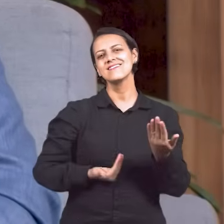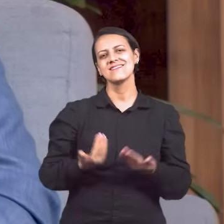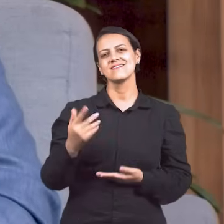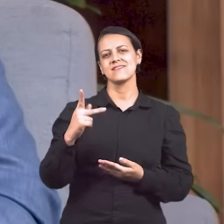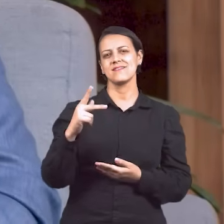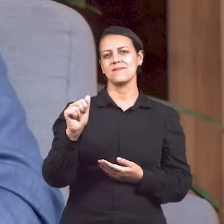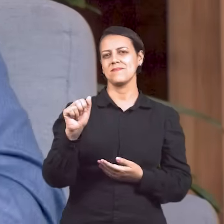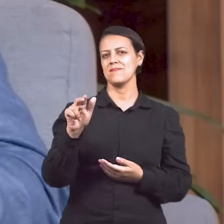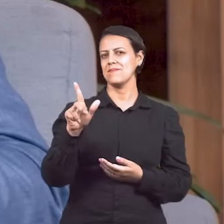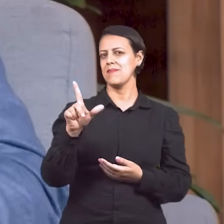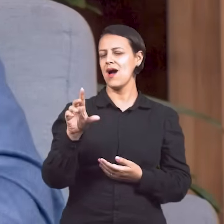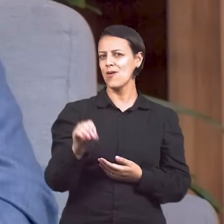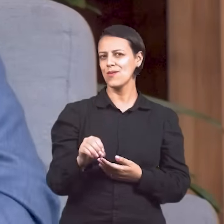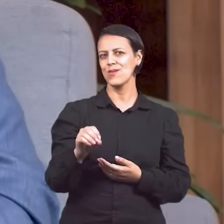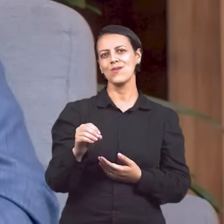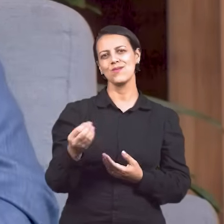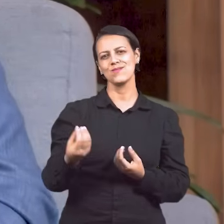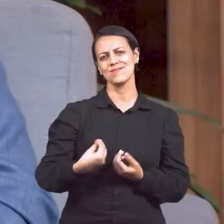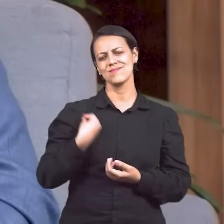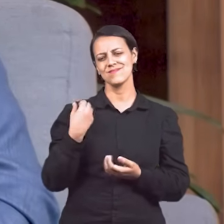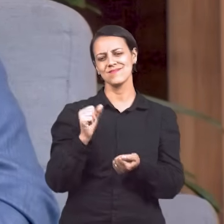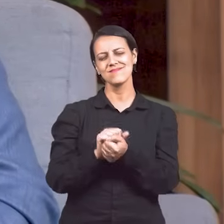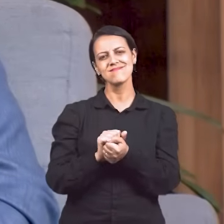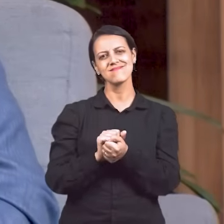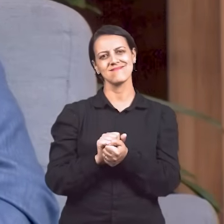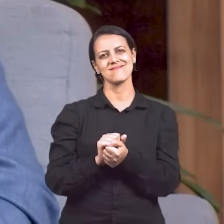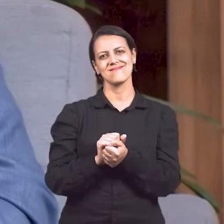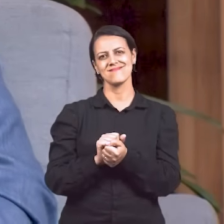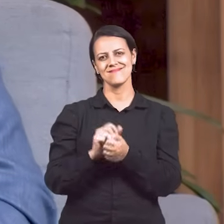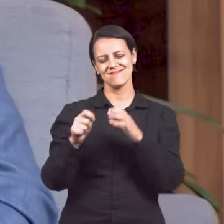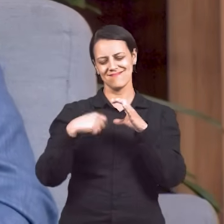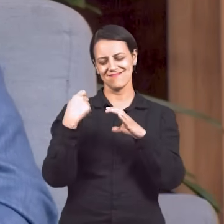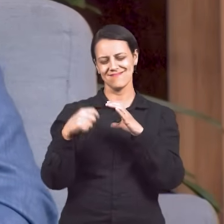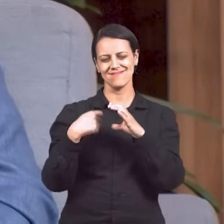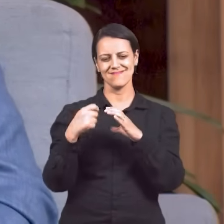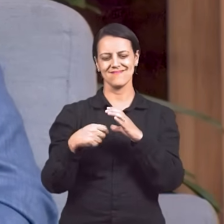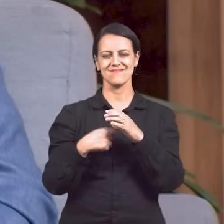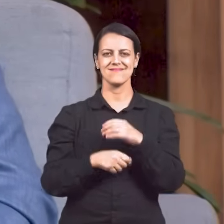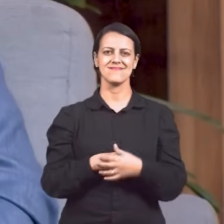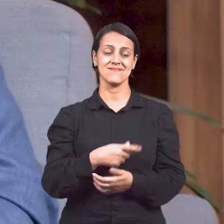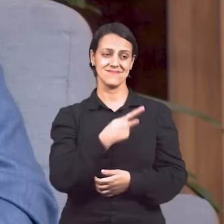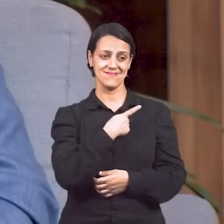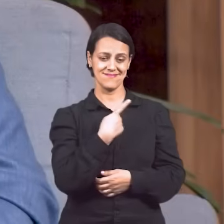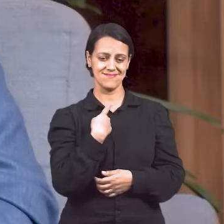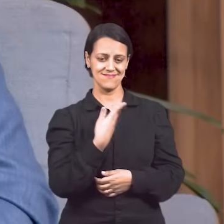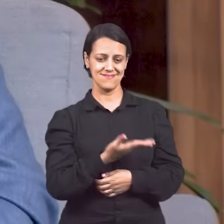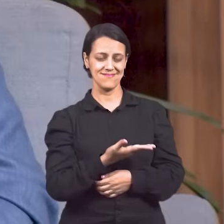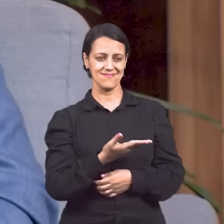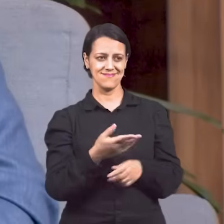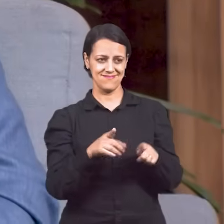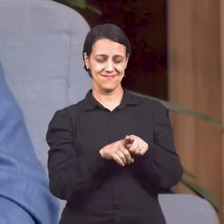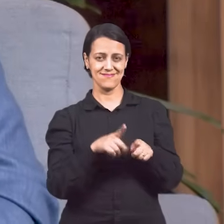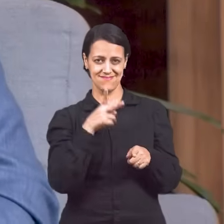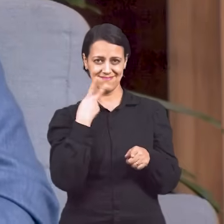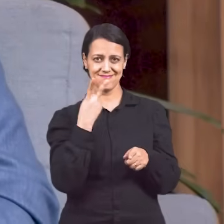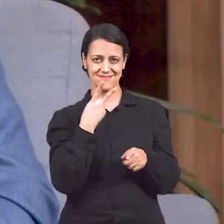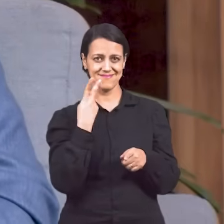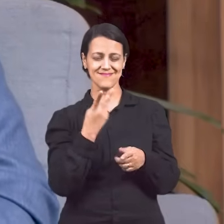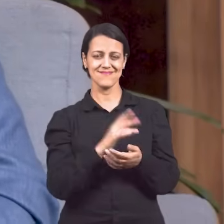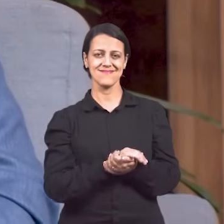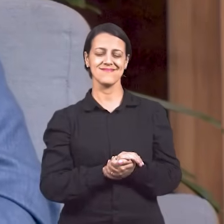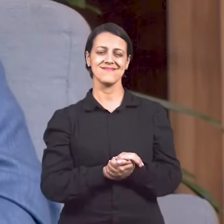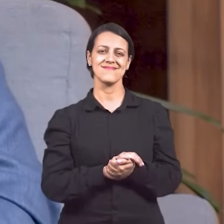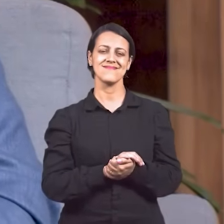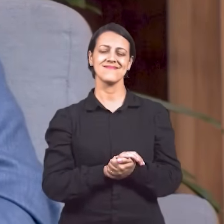do programa, deixando aqui a sua contribuição. E vamos pedir o pastor Reinaldo aqui para também deixar aqui uma palavra ao nosso querido